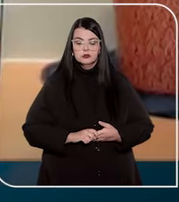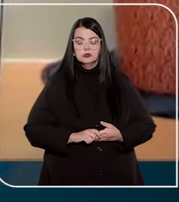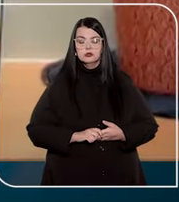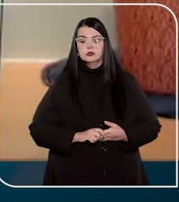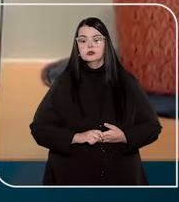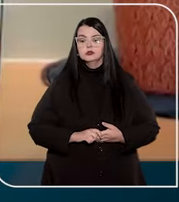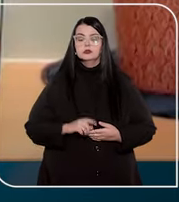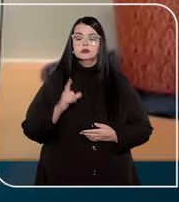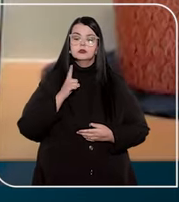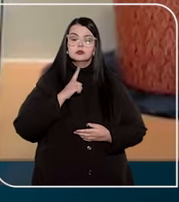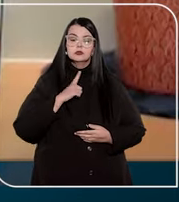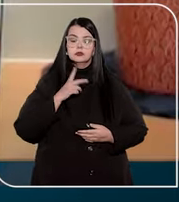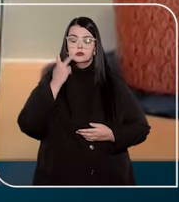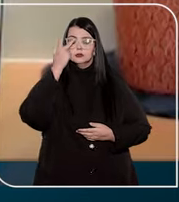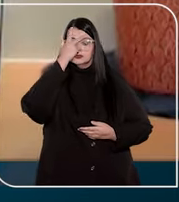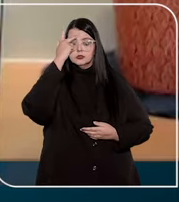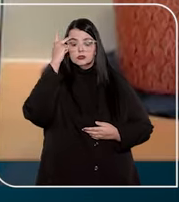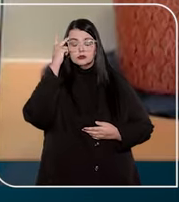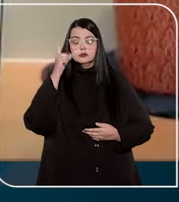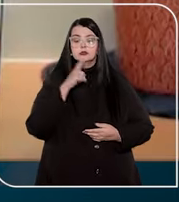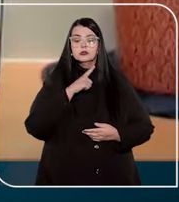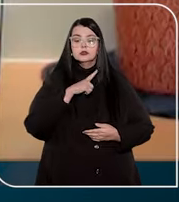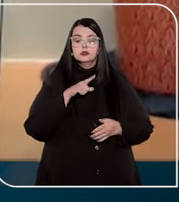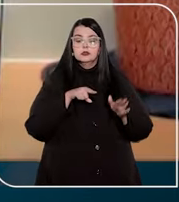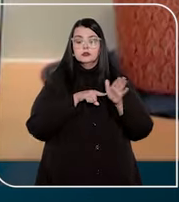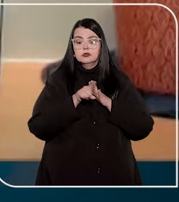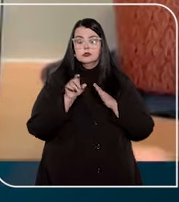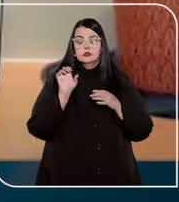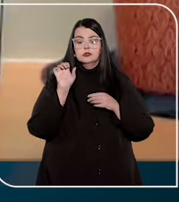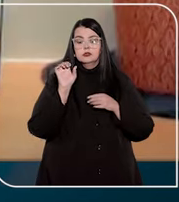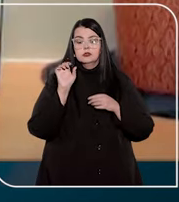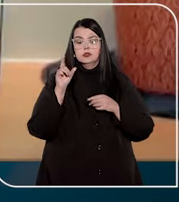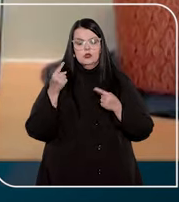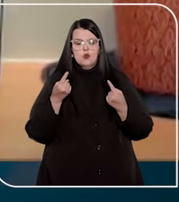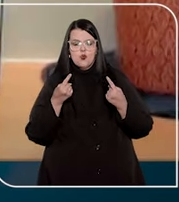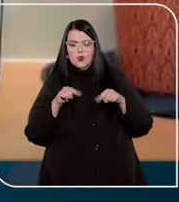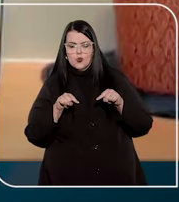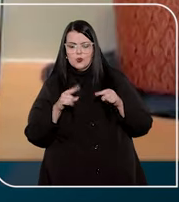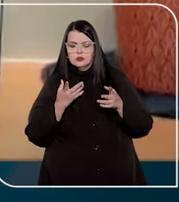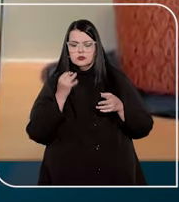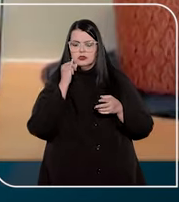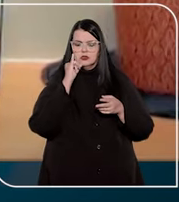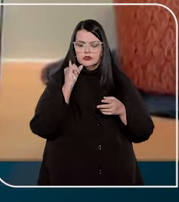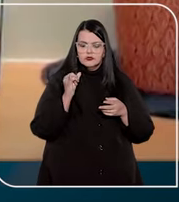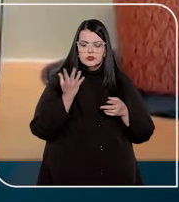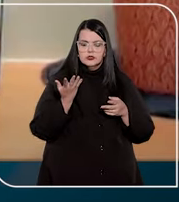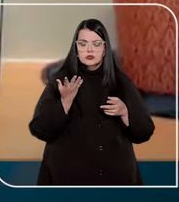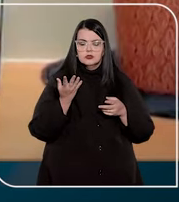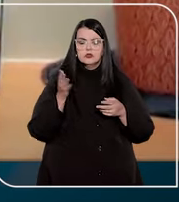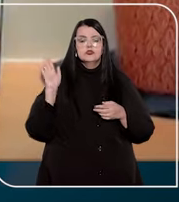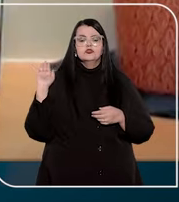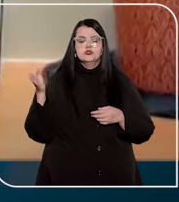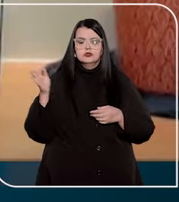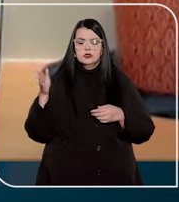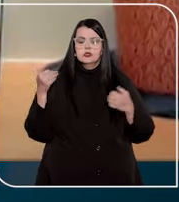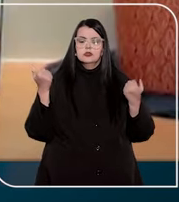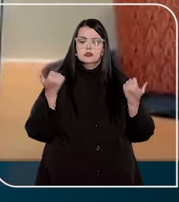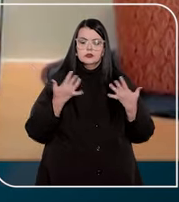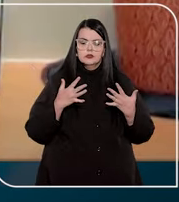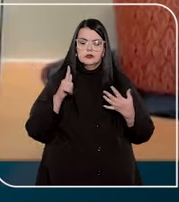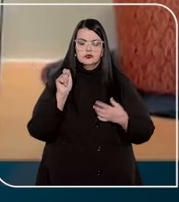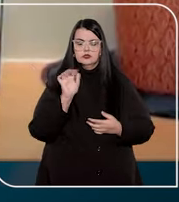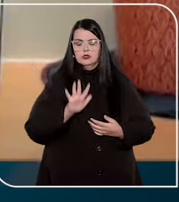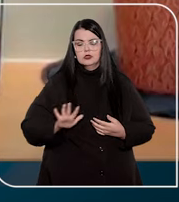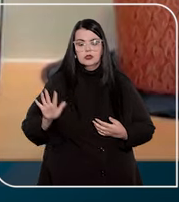Eventualmente, as pessoas podem perguntar, mas o Tribunal de Jurisdição vai julgar contrário a alguma questão que o Supremo já falou em repercussão